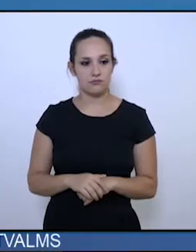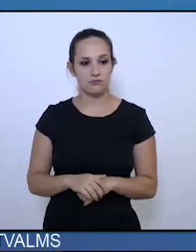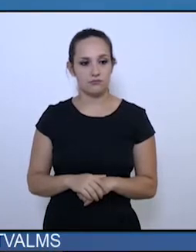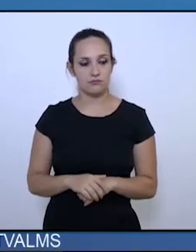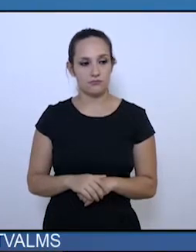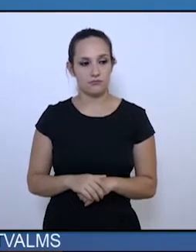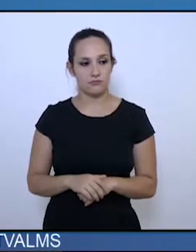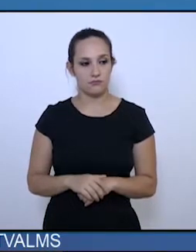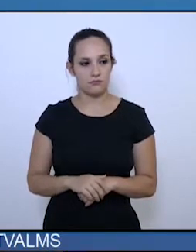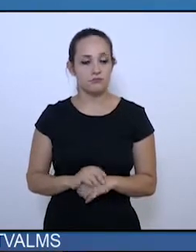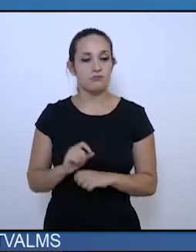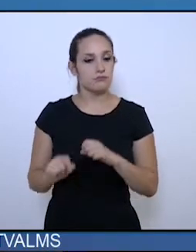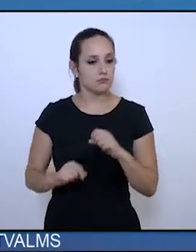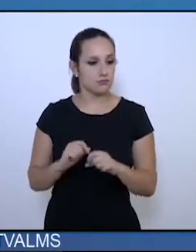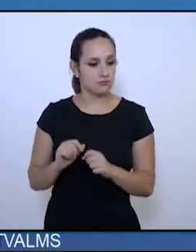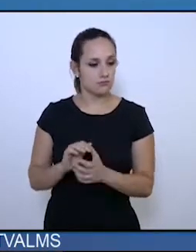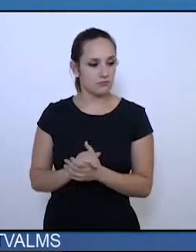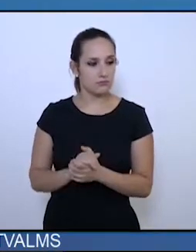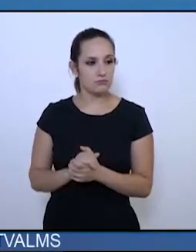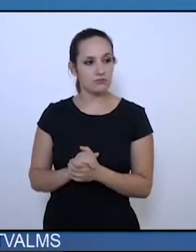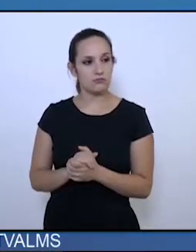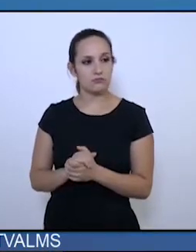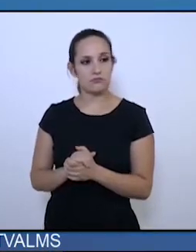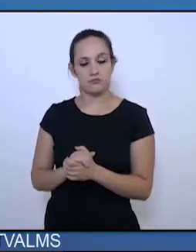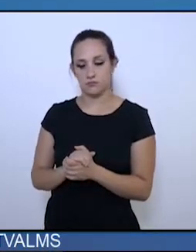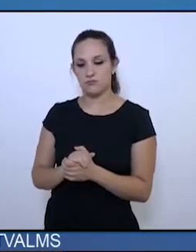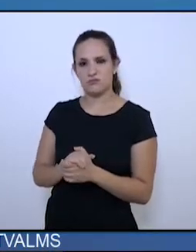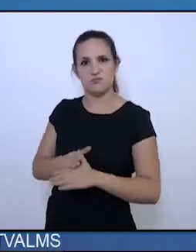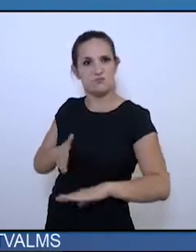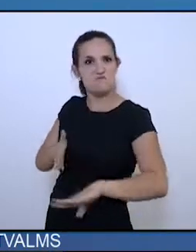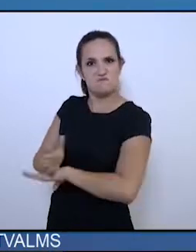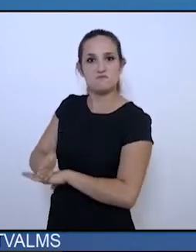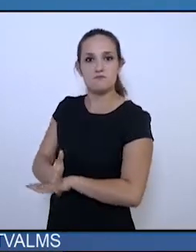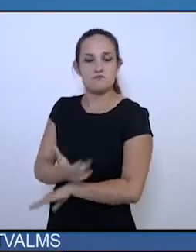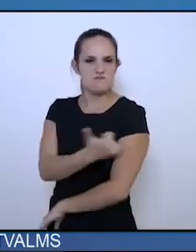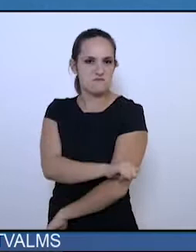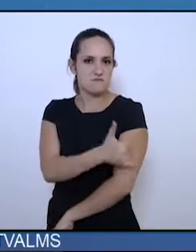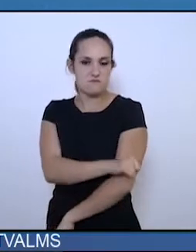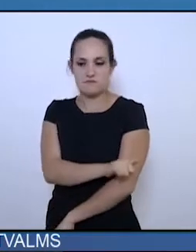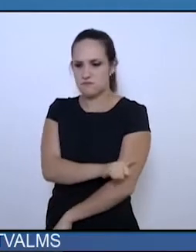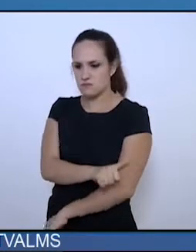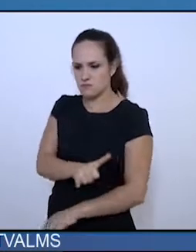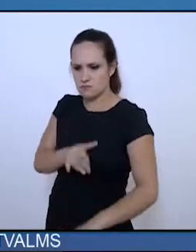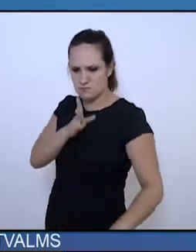no modelo que está sendo feito no Rio de Janeiro, as